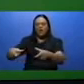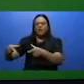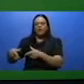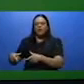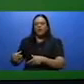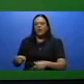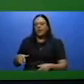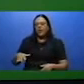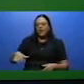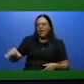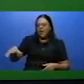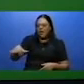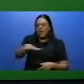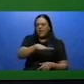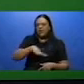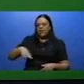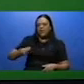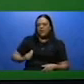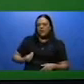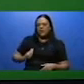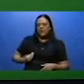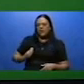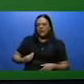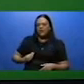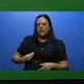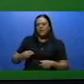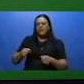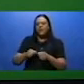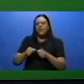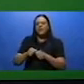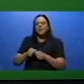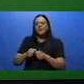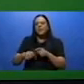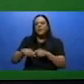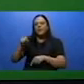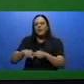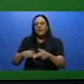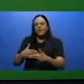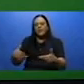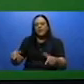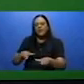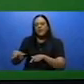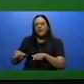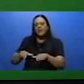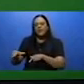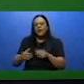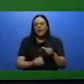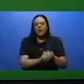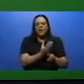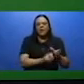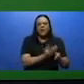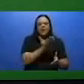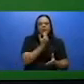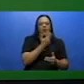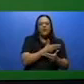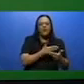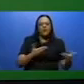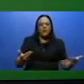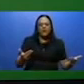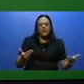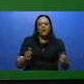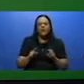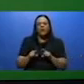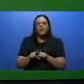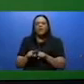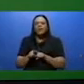moravam, construíam seus instrumentos de trabalho, cultivavam alimentos, cuidavam dos animais e faziam orações para os